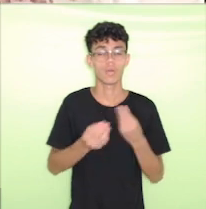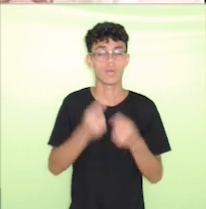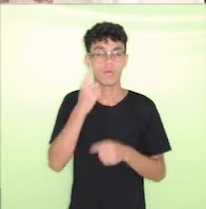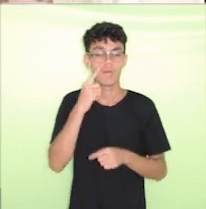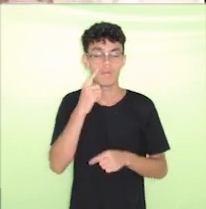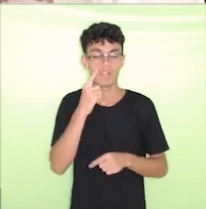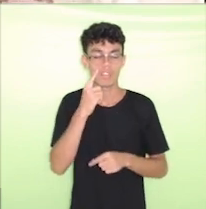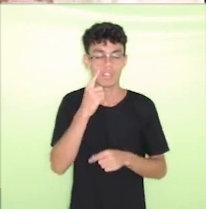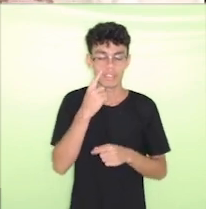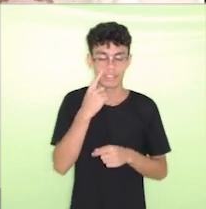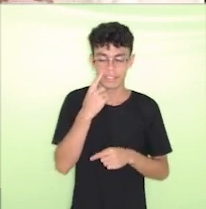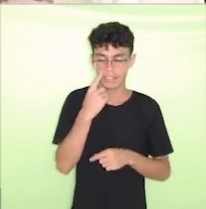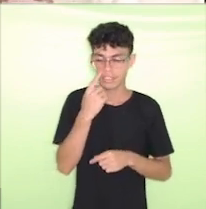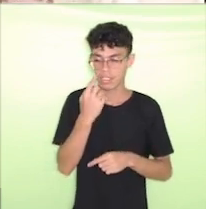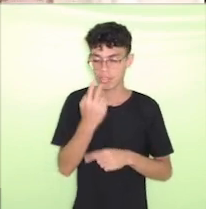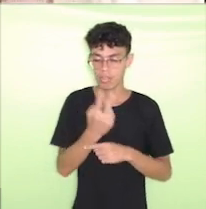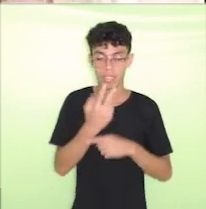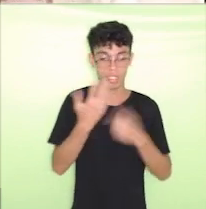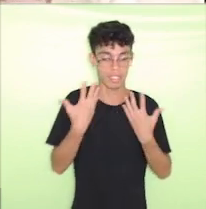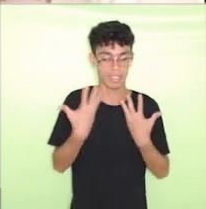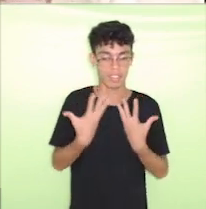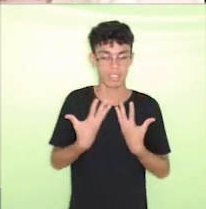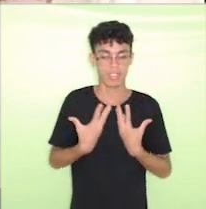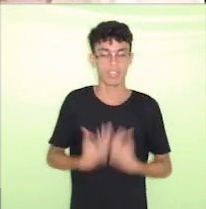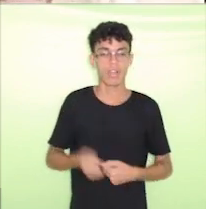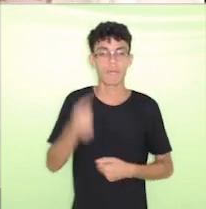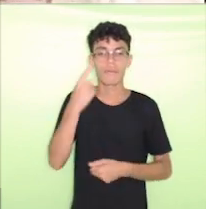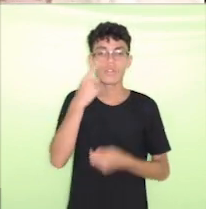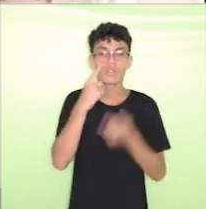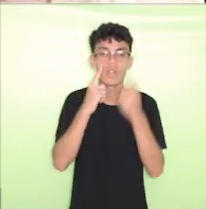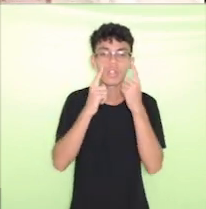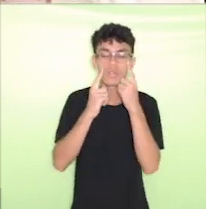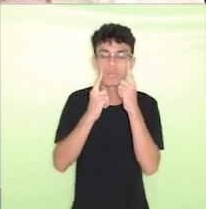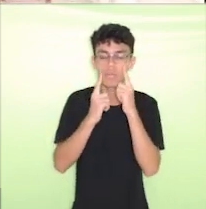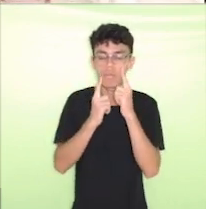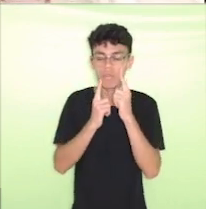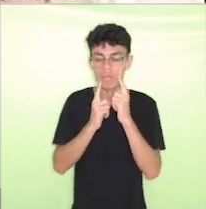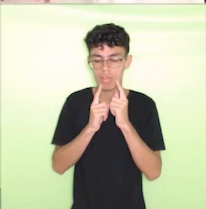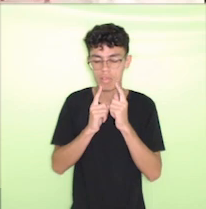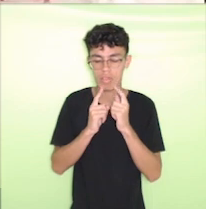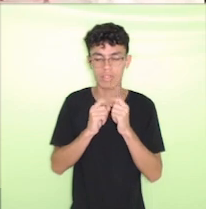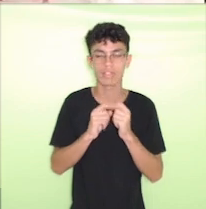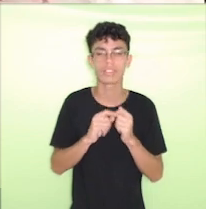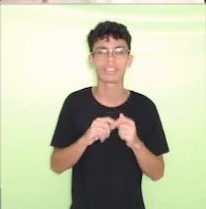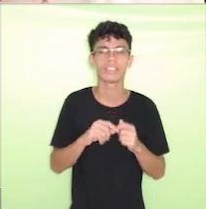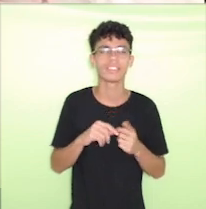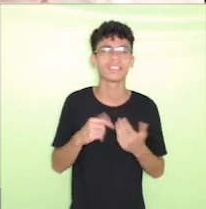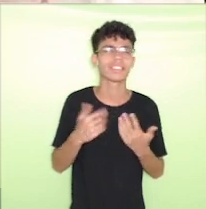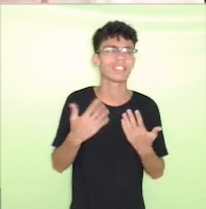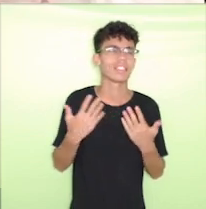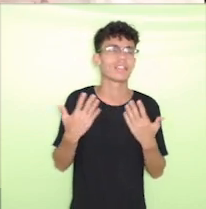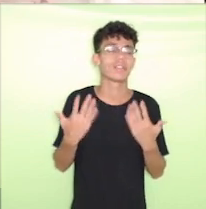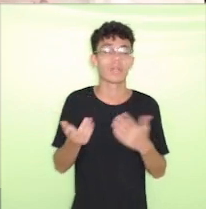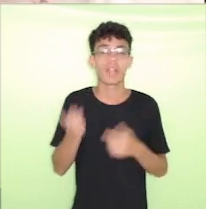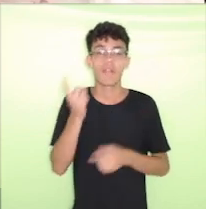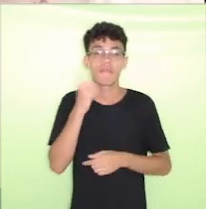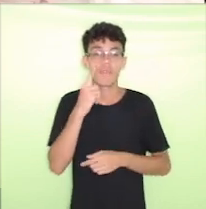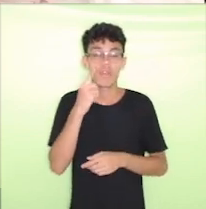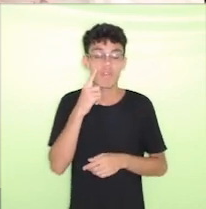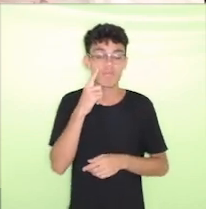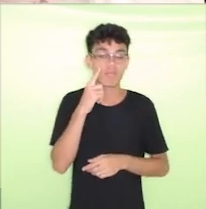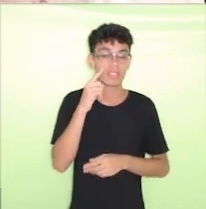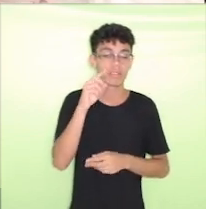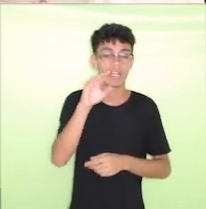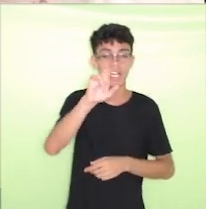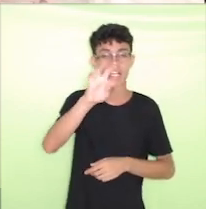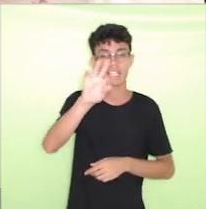vigia estivesse cansado, que os olhos lacrimejassem, por exemplo, e que, talvez por isso, ele tenha visto Eta